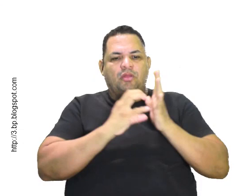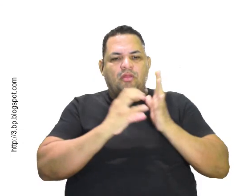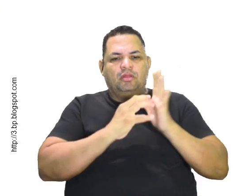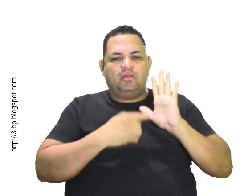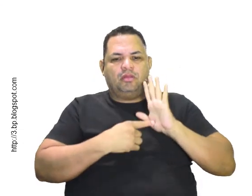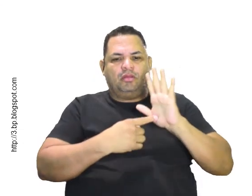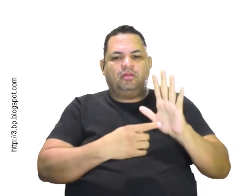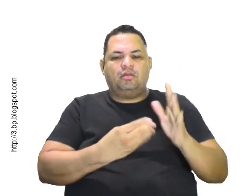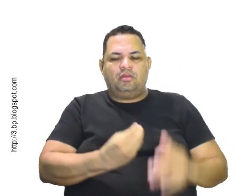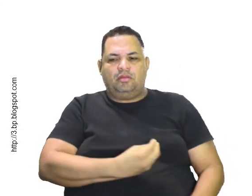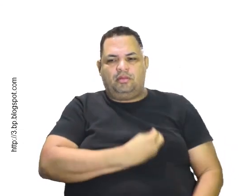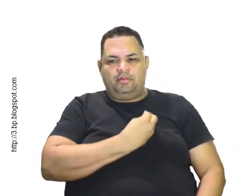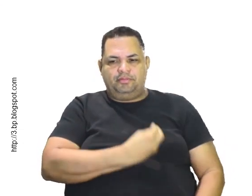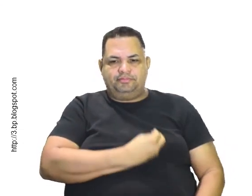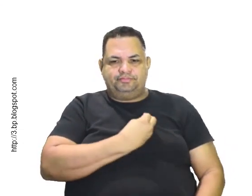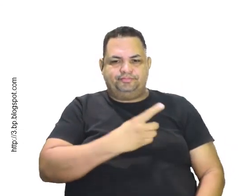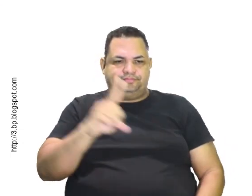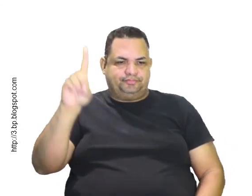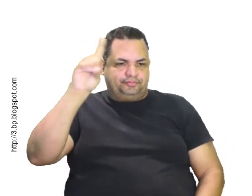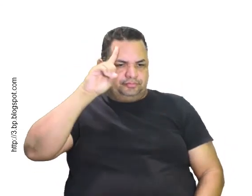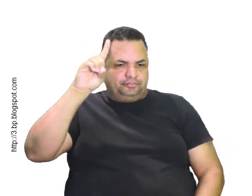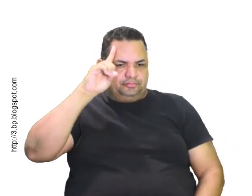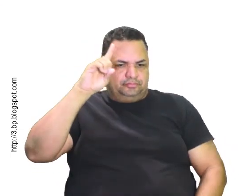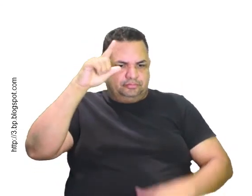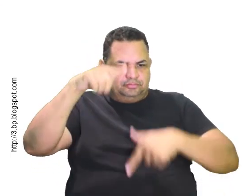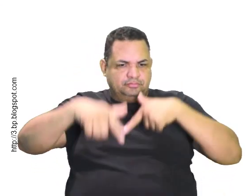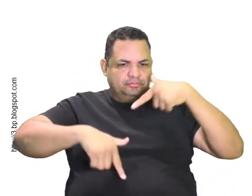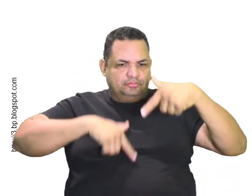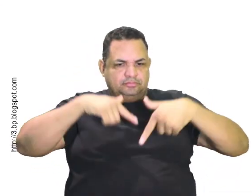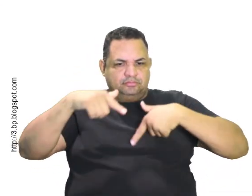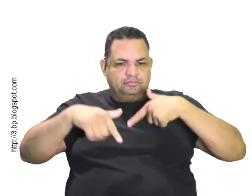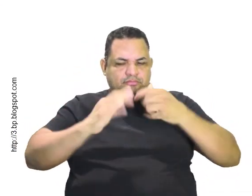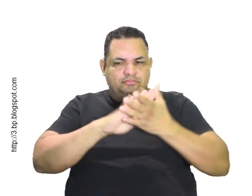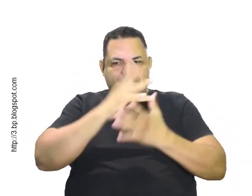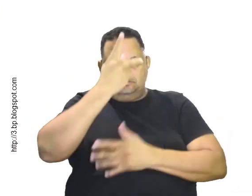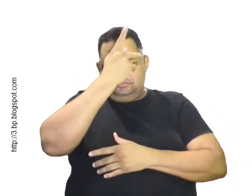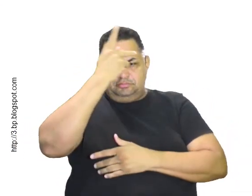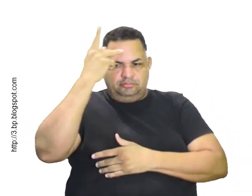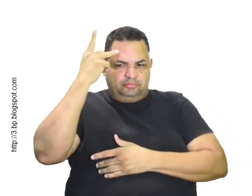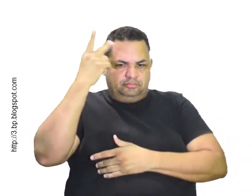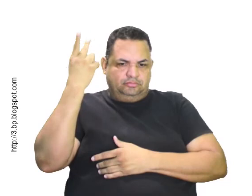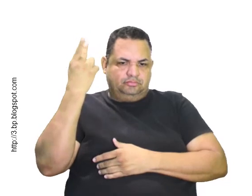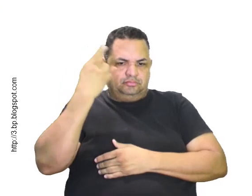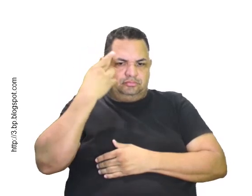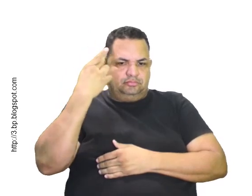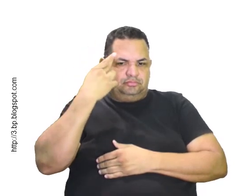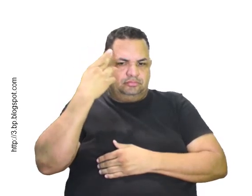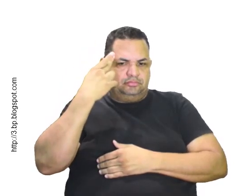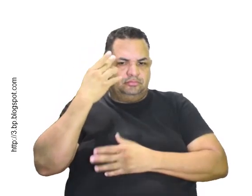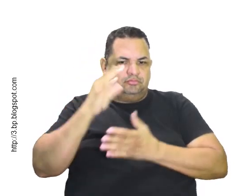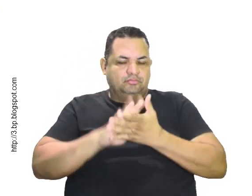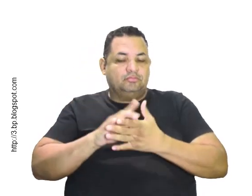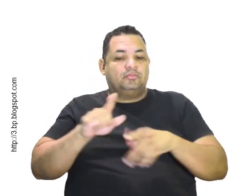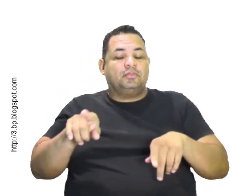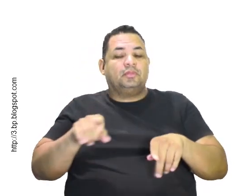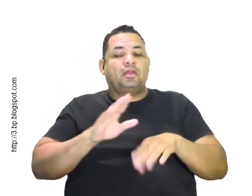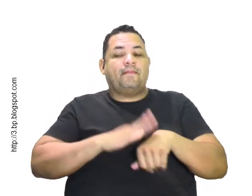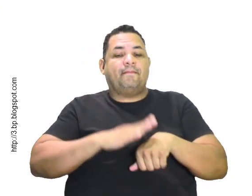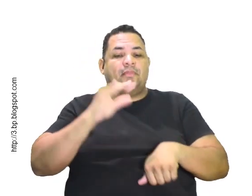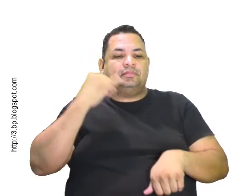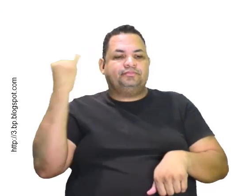de mostrar que a vida cotidiana dos trabalhadores e das pessoas comuns eram